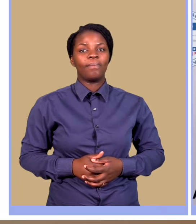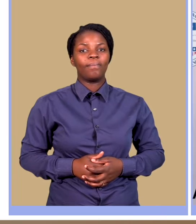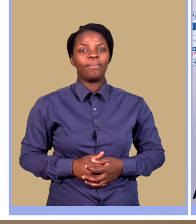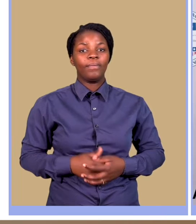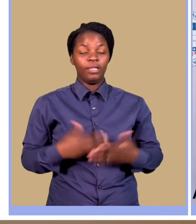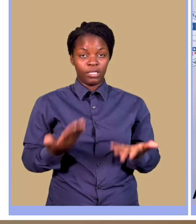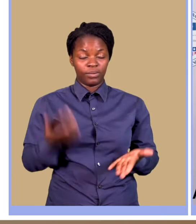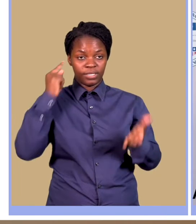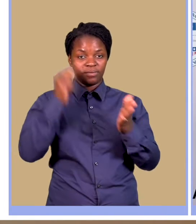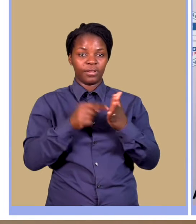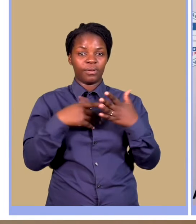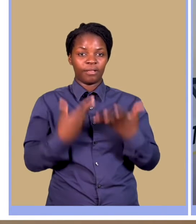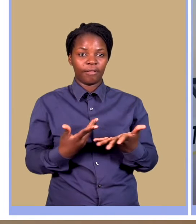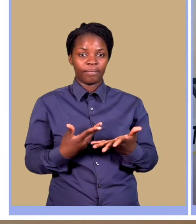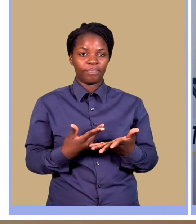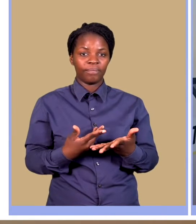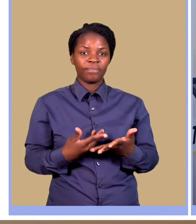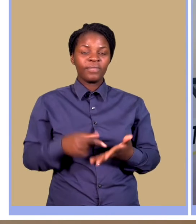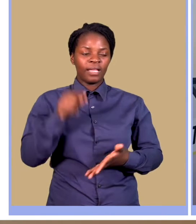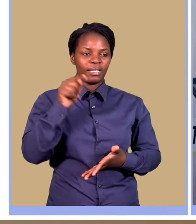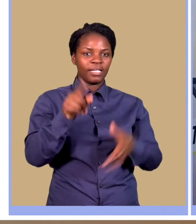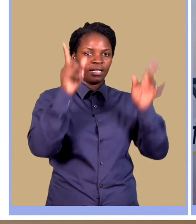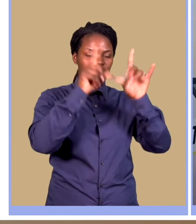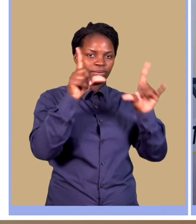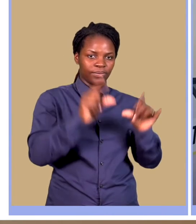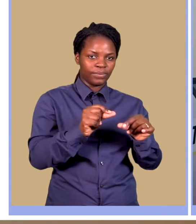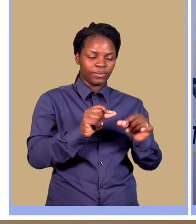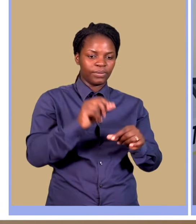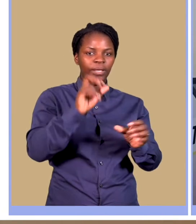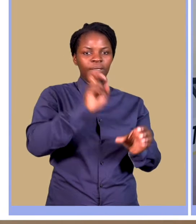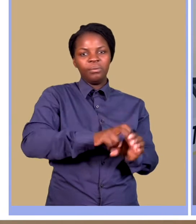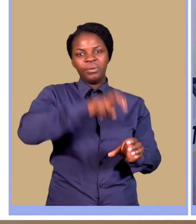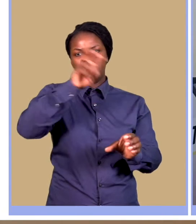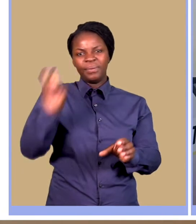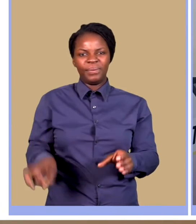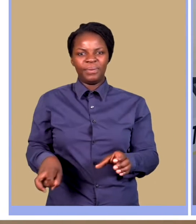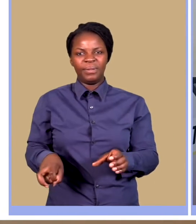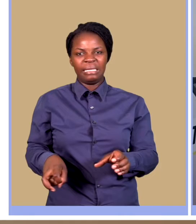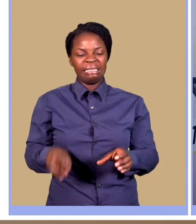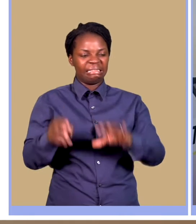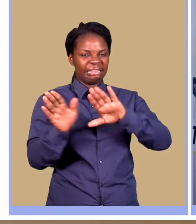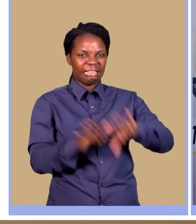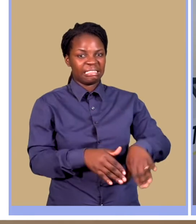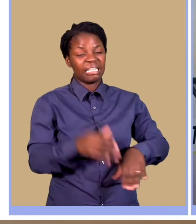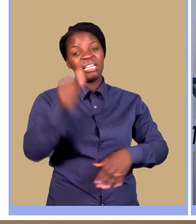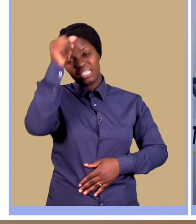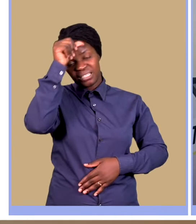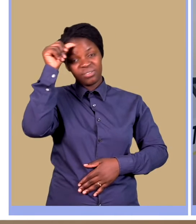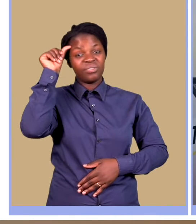estamos na área de descoberta e dar um salto alto, seria que meio que